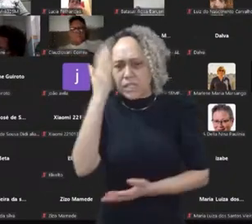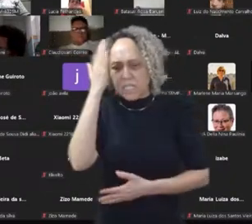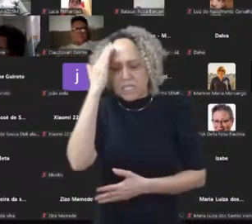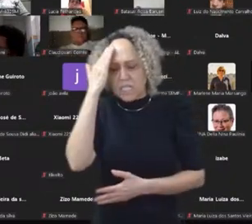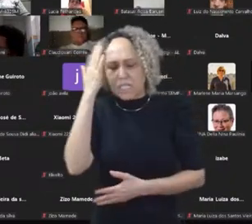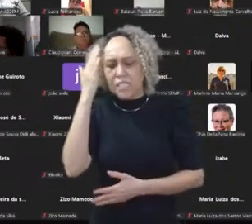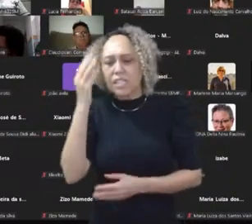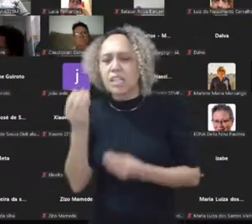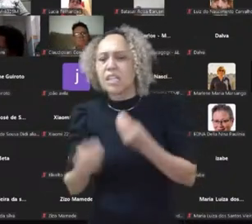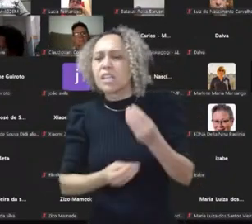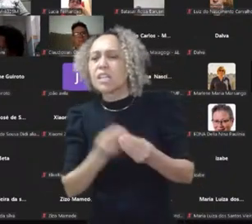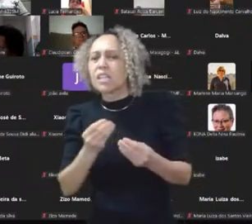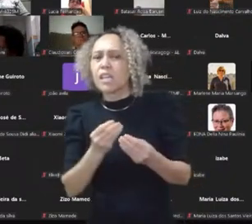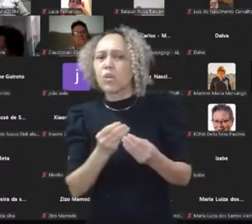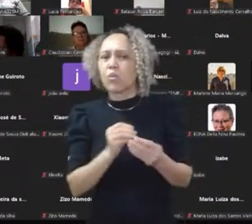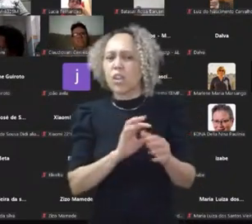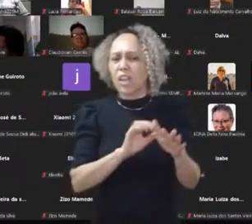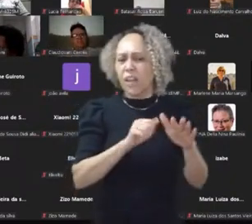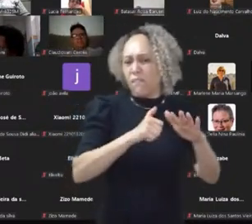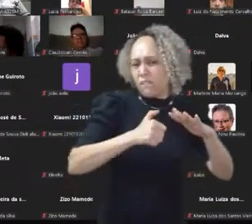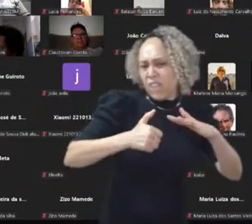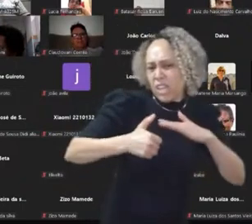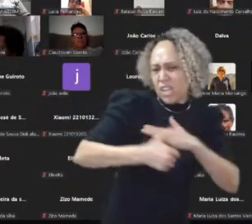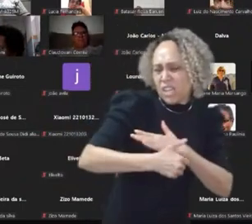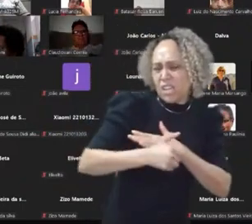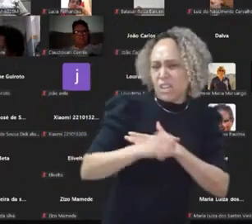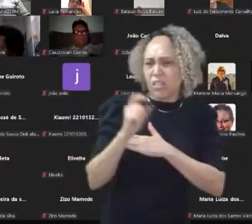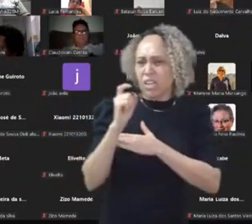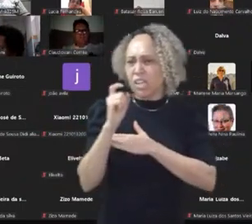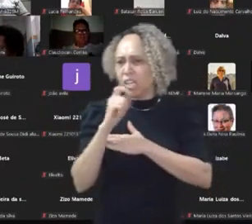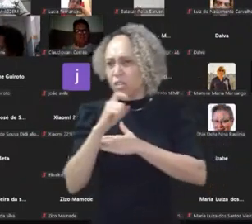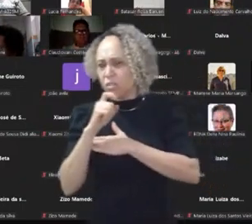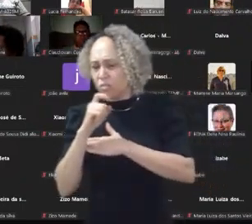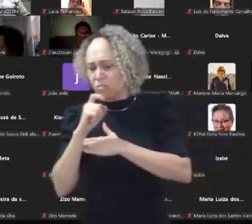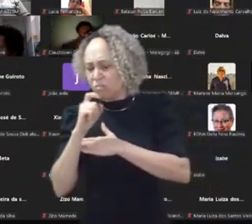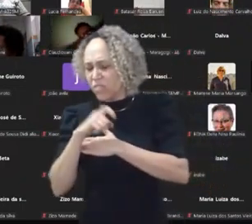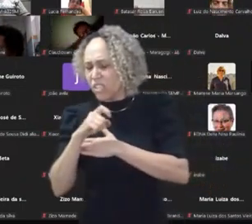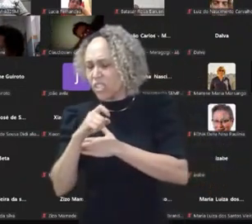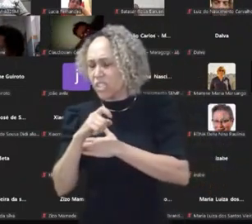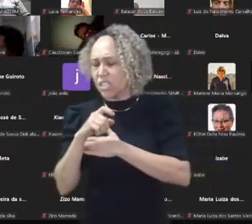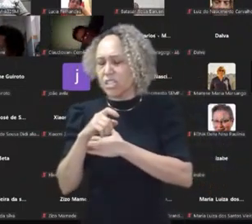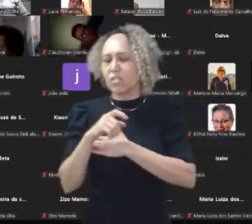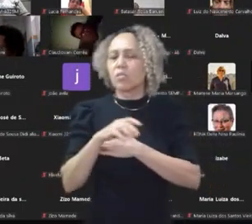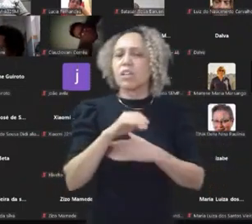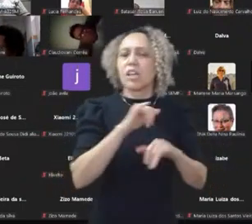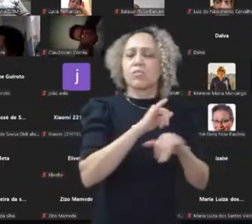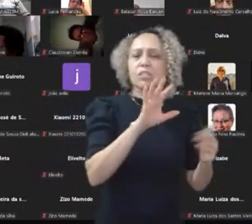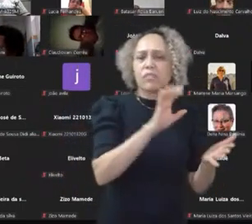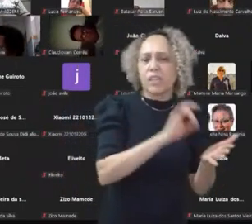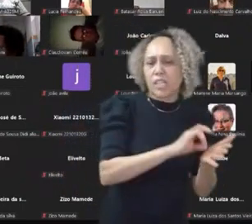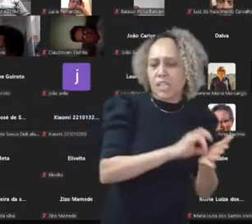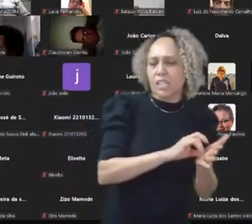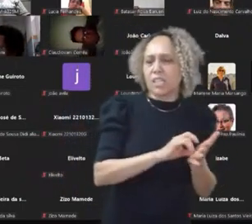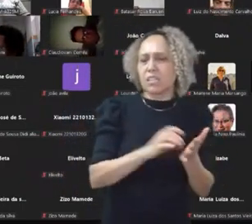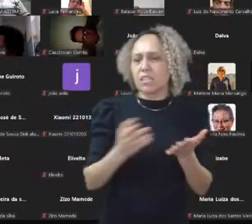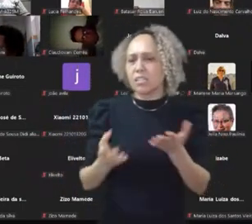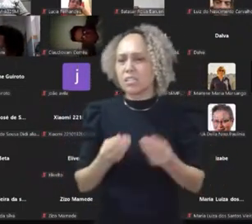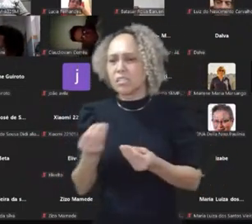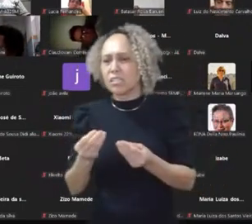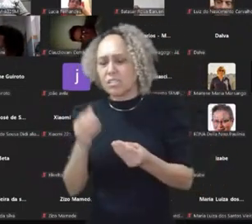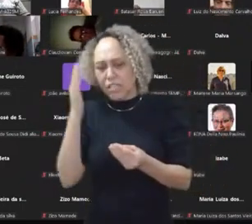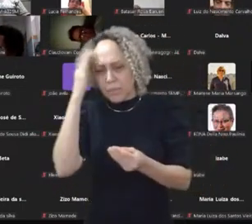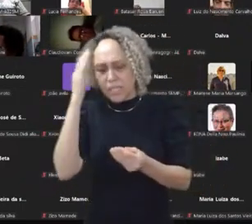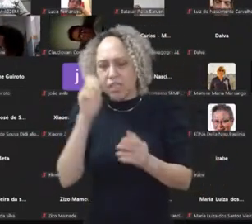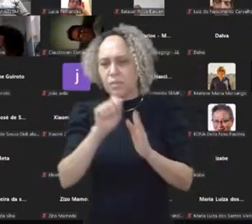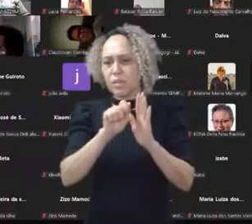falsa quando ela vai pro Ensino Fundamental dois ela aprende sobre a estrutura das redes sociais algoritmo como é que funciona